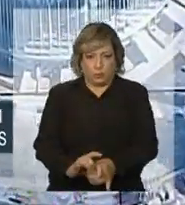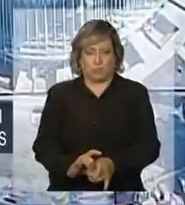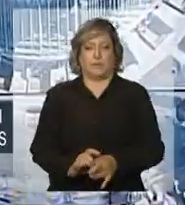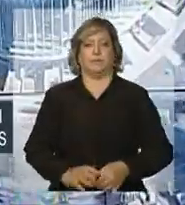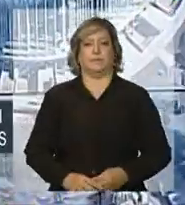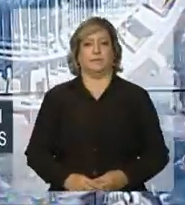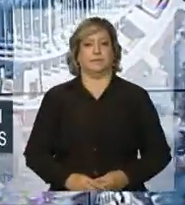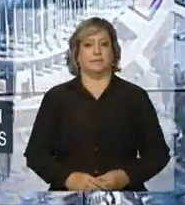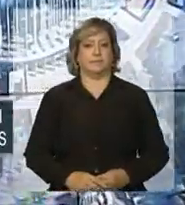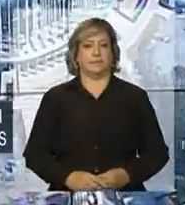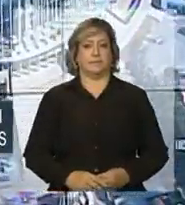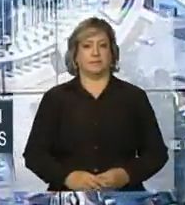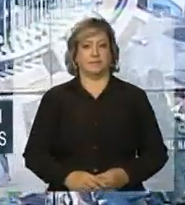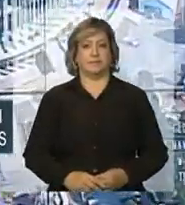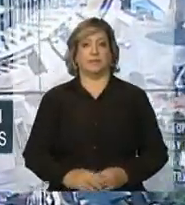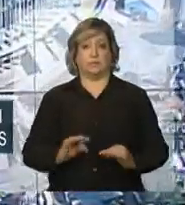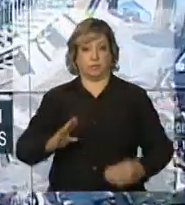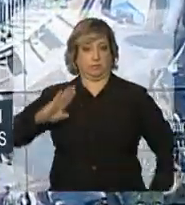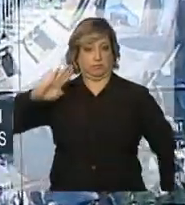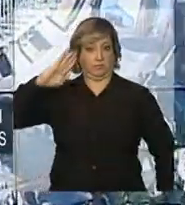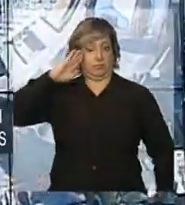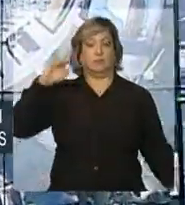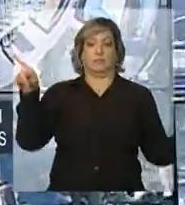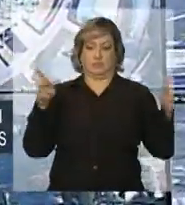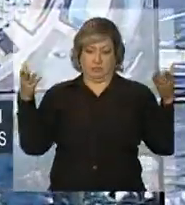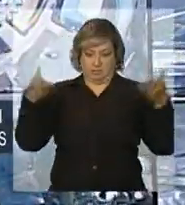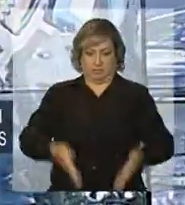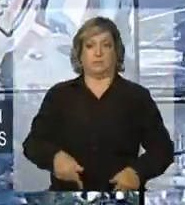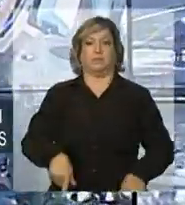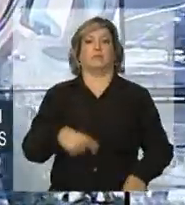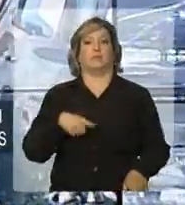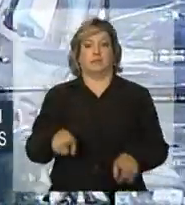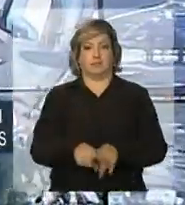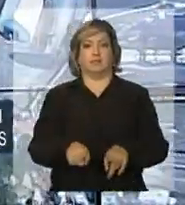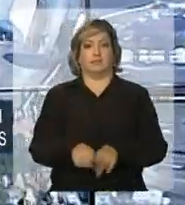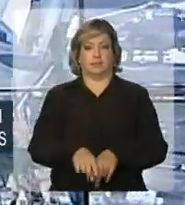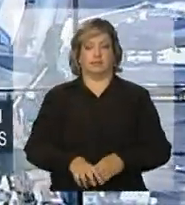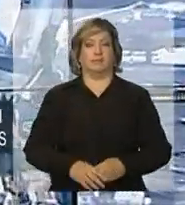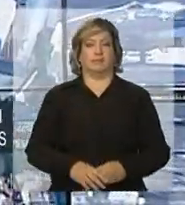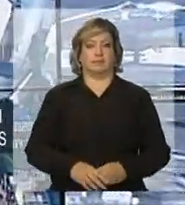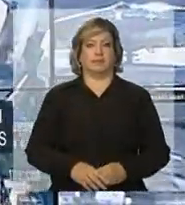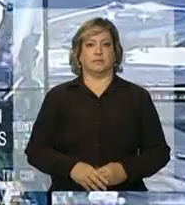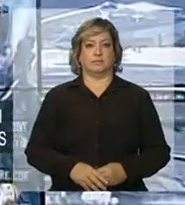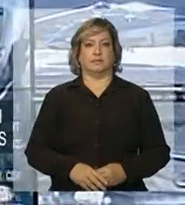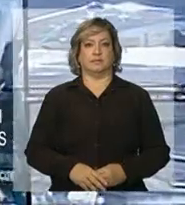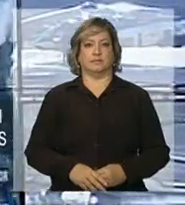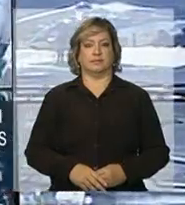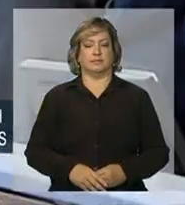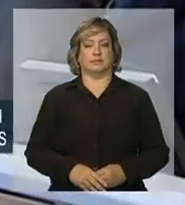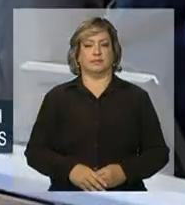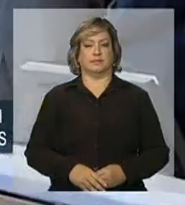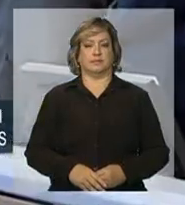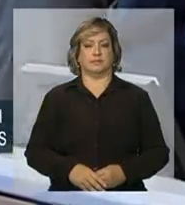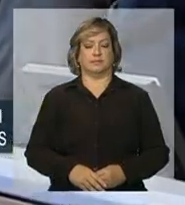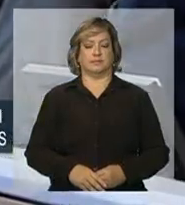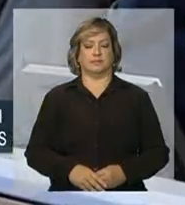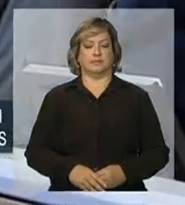também, as forças armadas. As forças armadas também terão assento aqui. Terão assento aqui, com certeza. Uma visão sistêmica de segurança pública. Isso é absolutamente